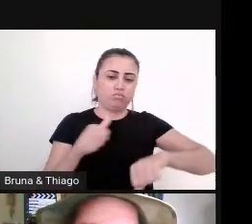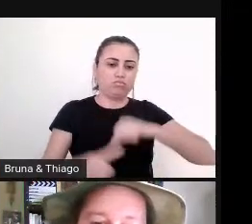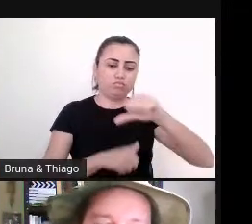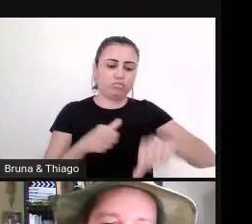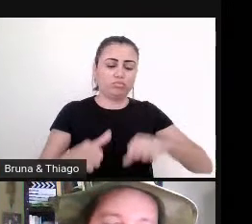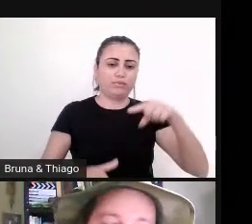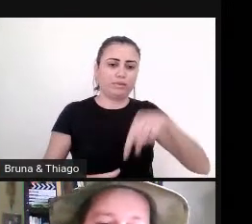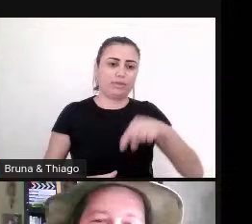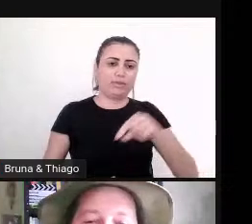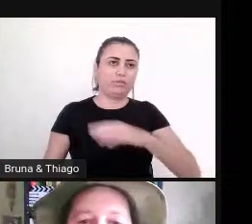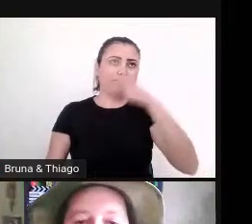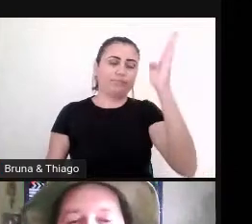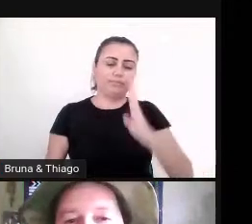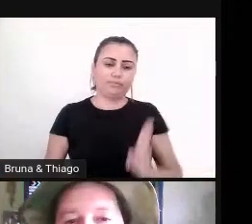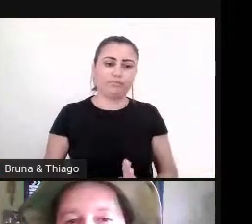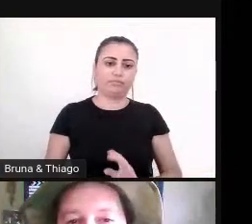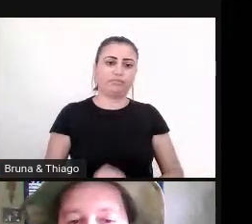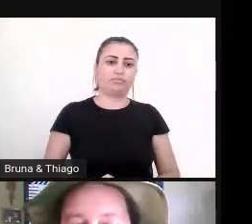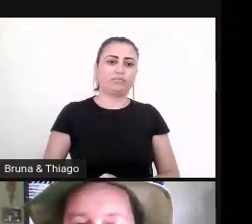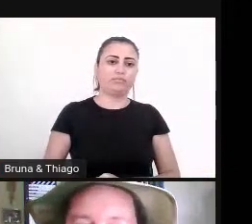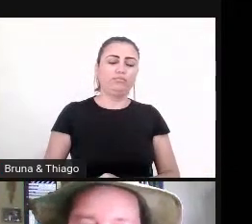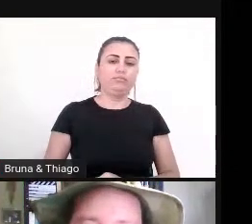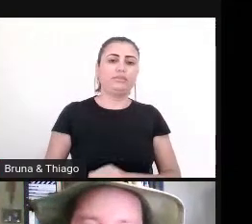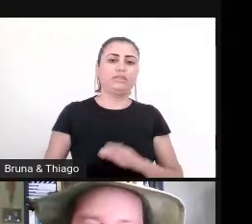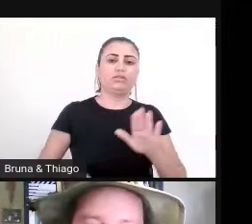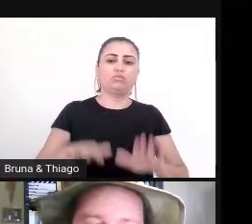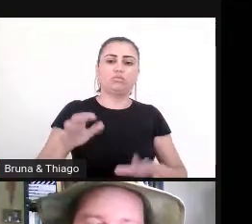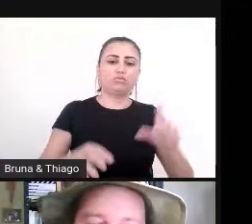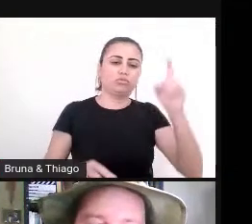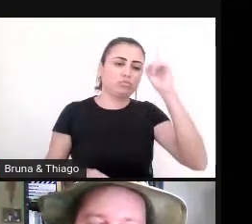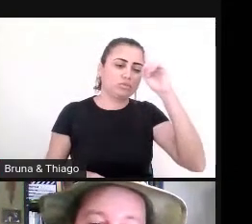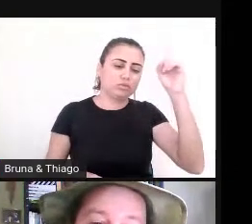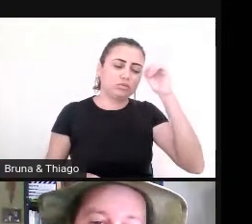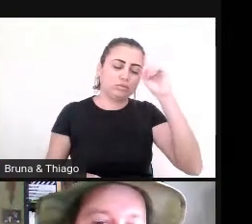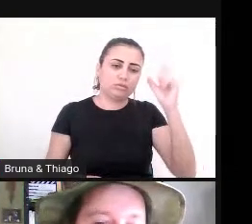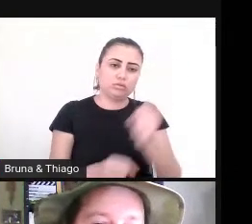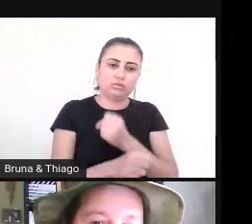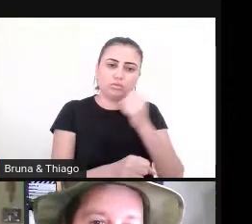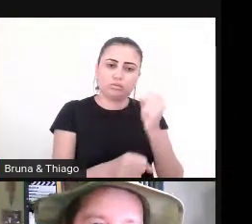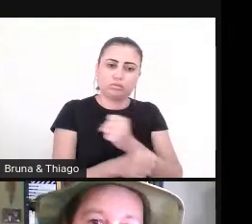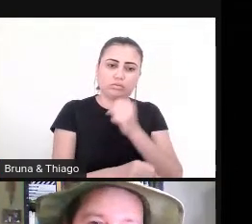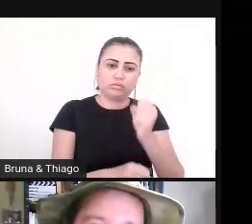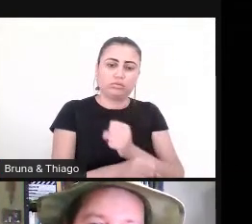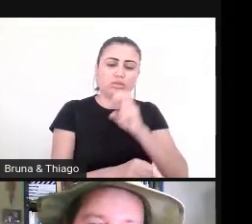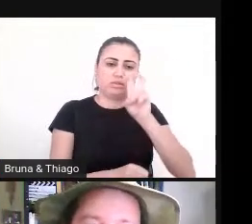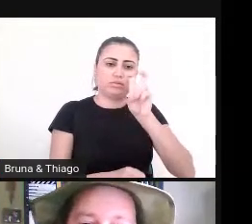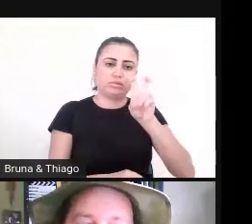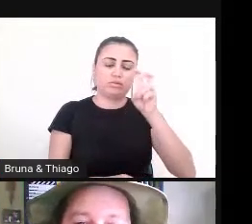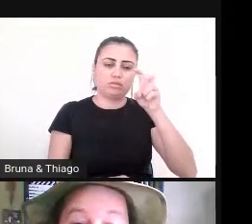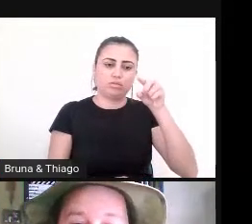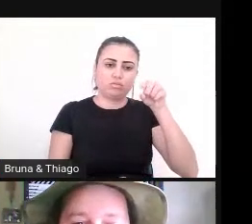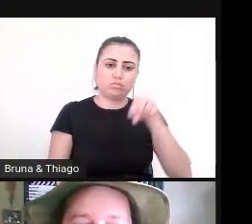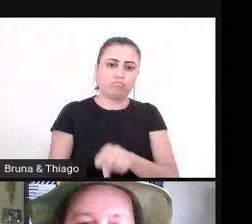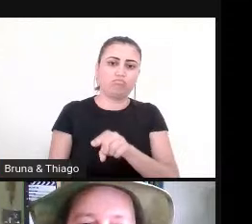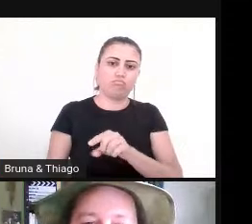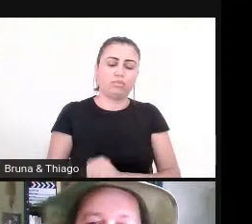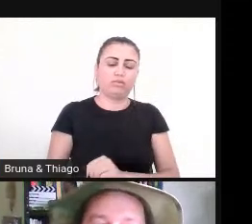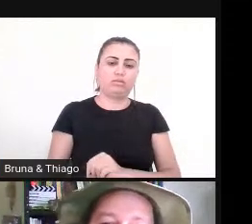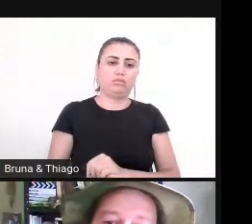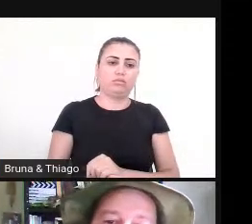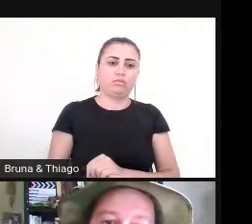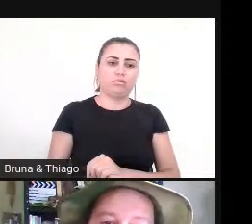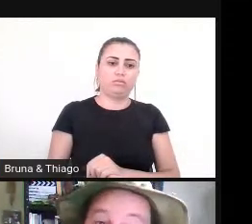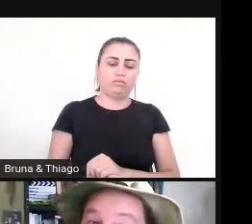anos, causam mais de 5 mil acidentes no nosso país, e óbitos não são muitos, não, mas tem. Nos Estados Unidos,